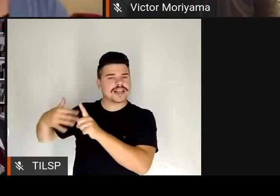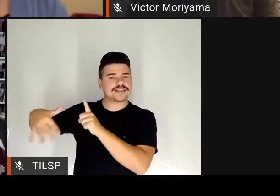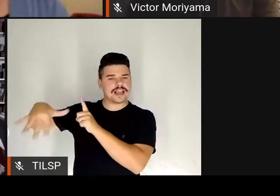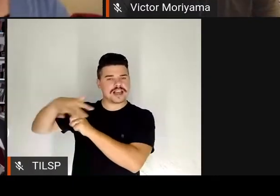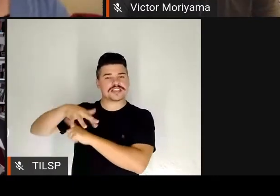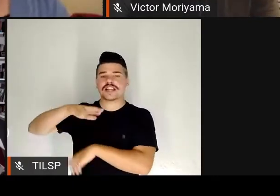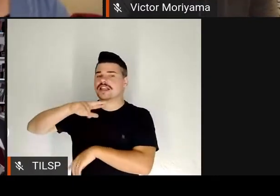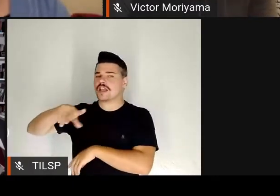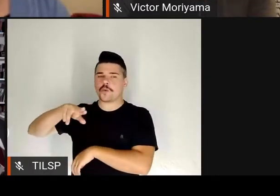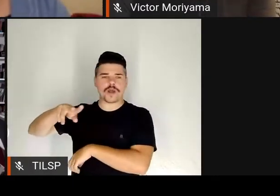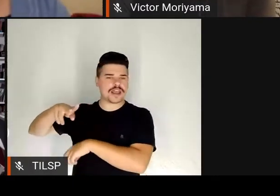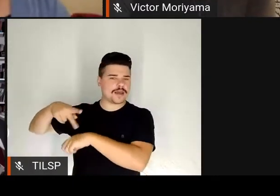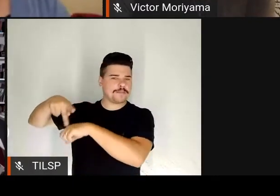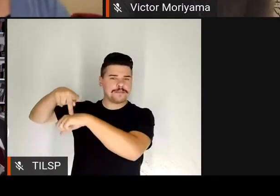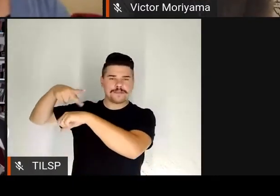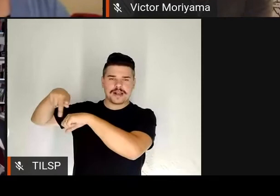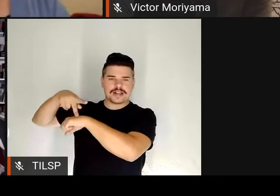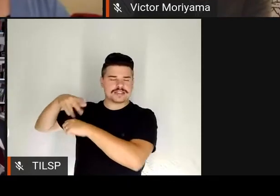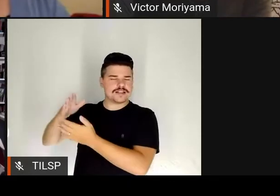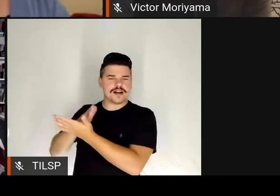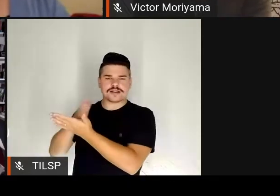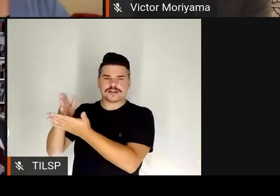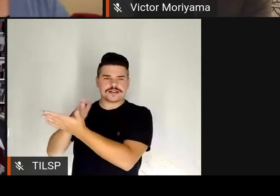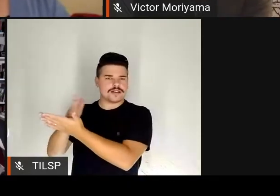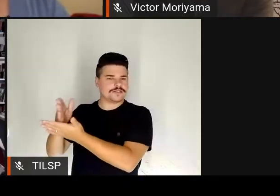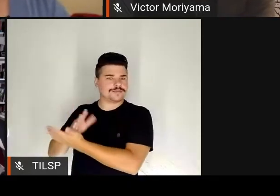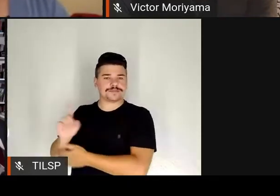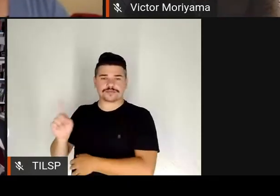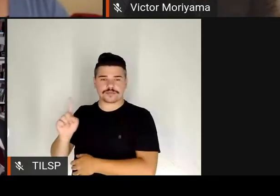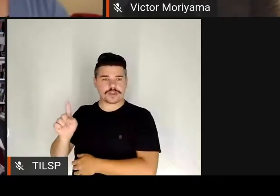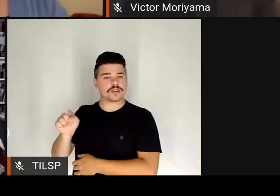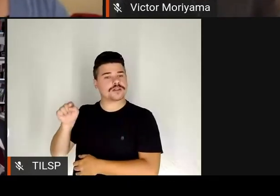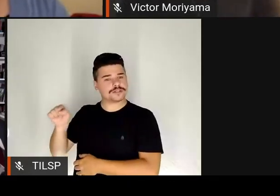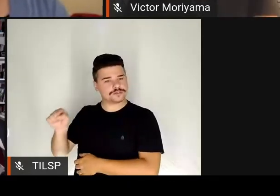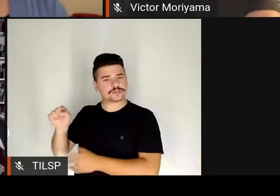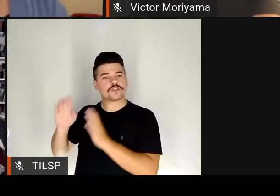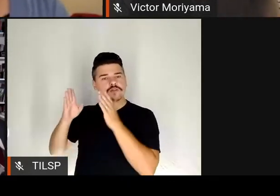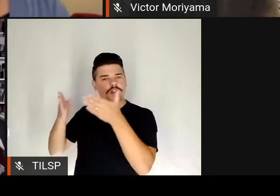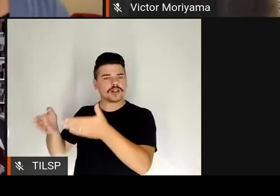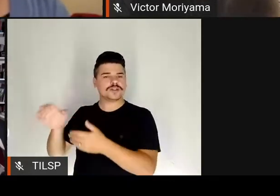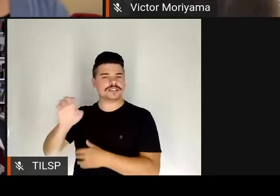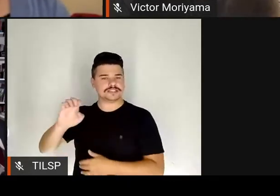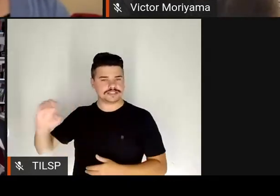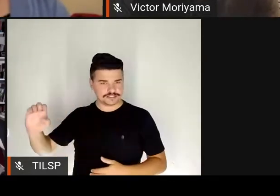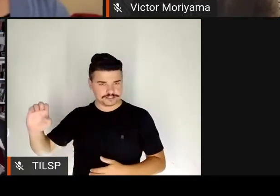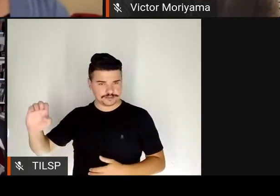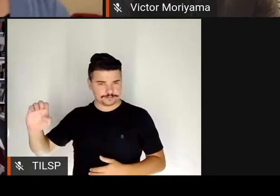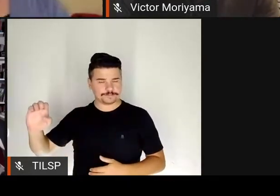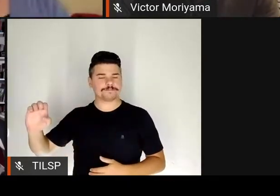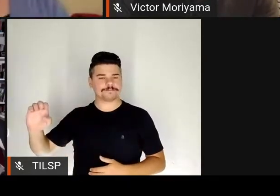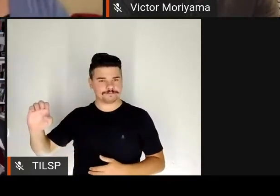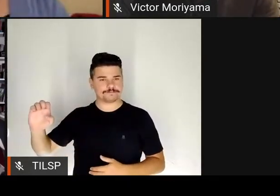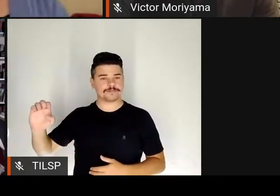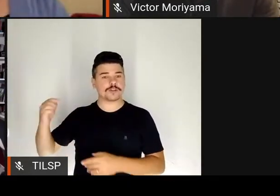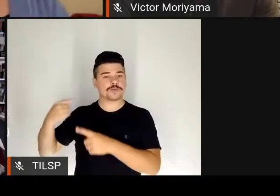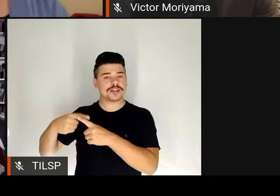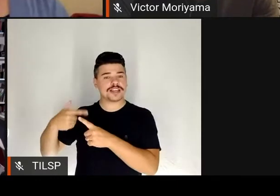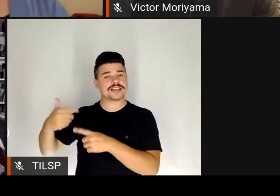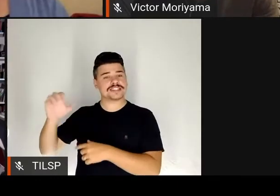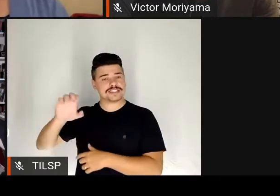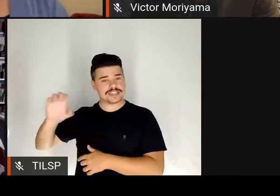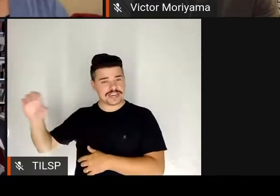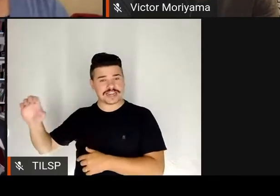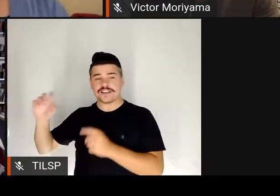Né? Isso era próprio aos movimentos de esquerda, né? Cuja representação